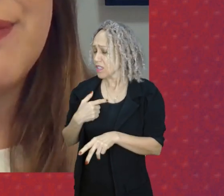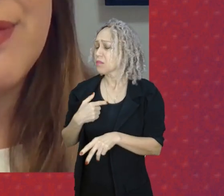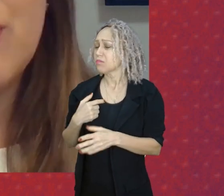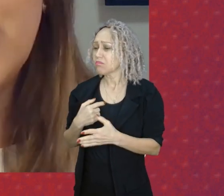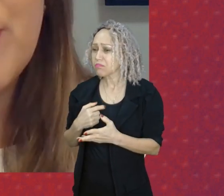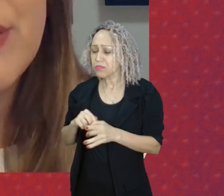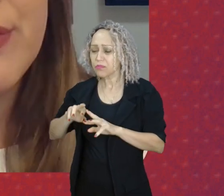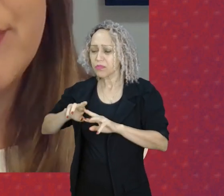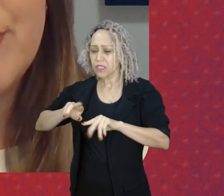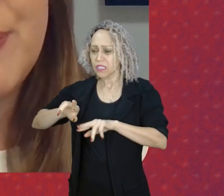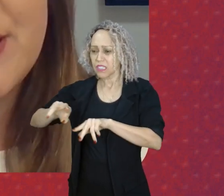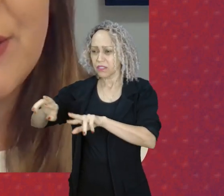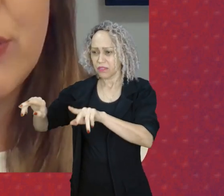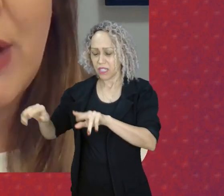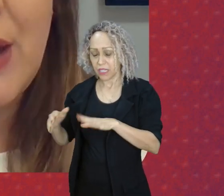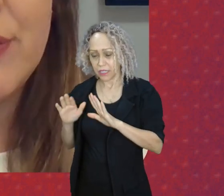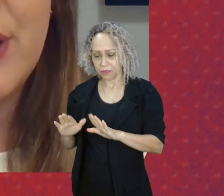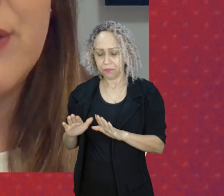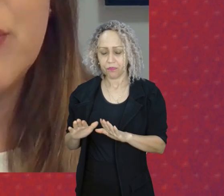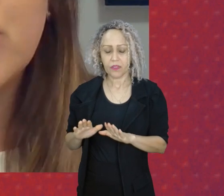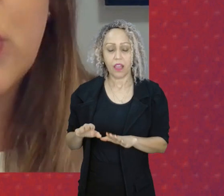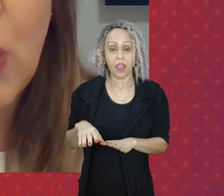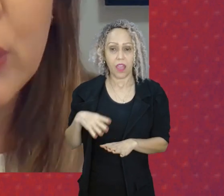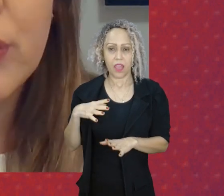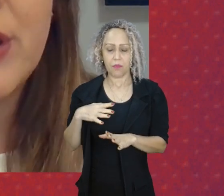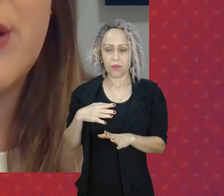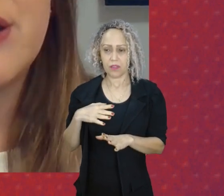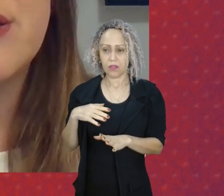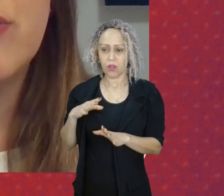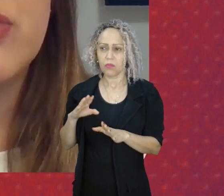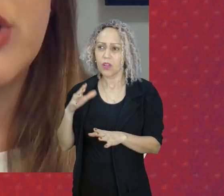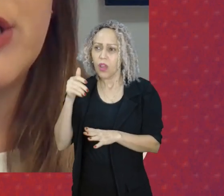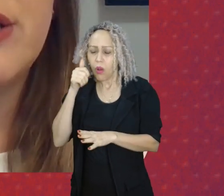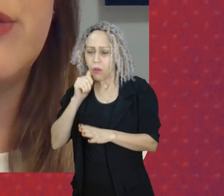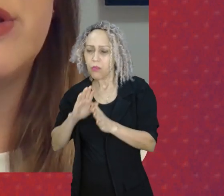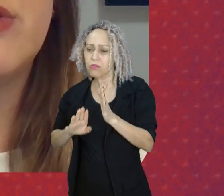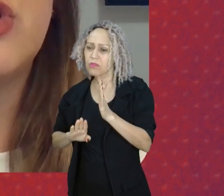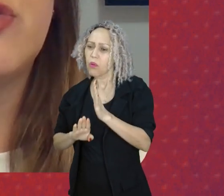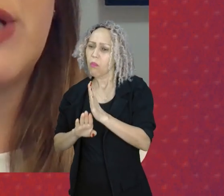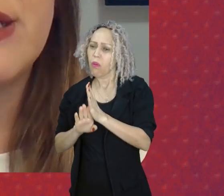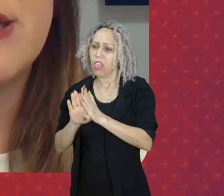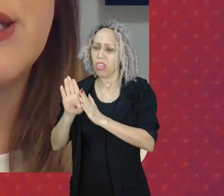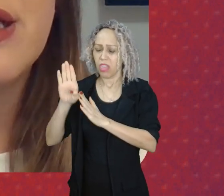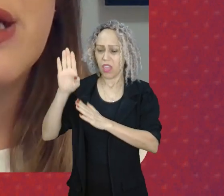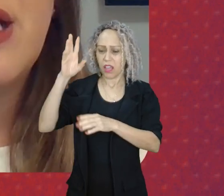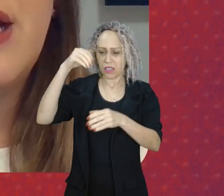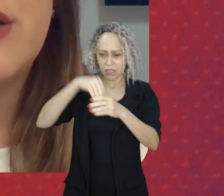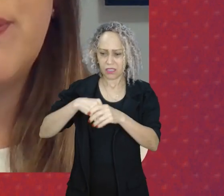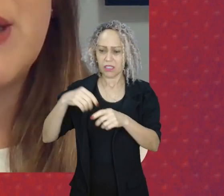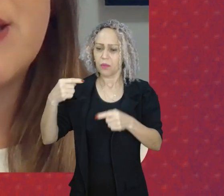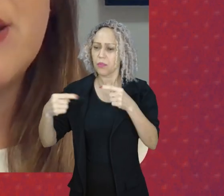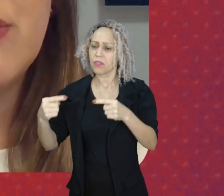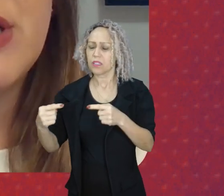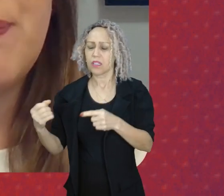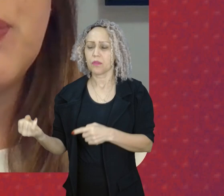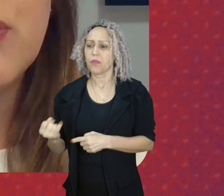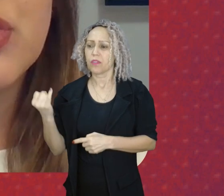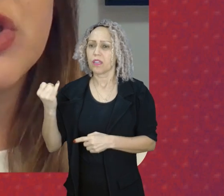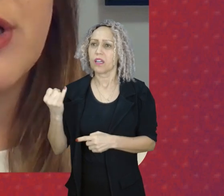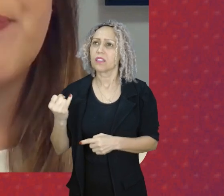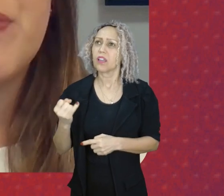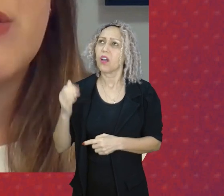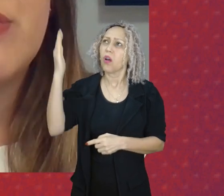aumentar um número percentual, né, no todo, né, na questão do gênero. Então, a gente fala assim, que o Brasil,